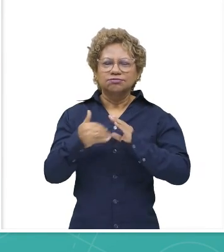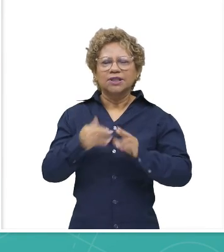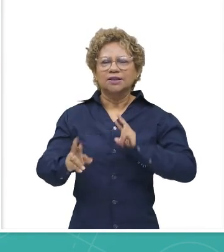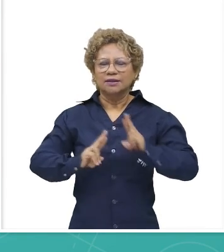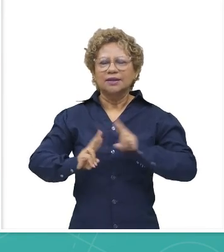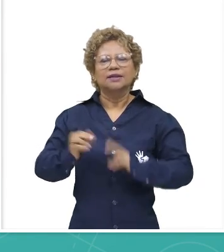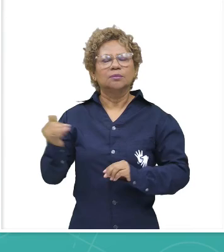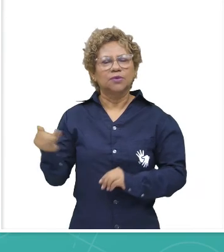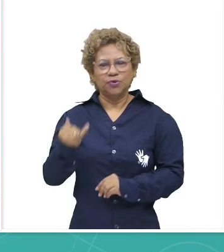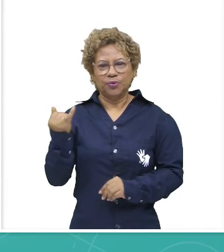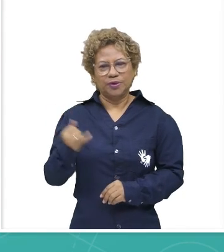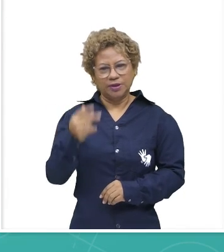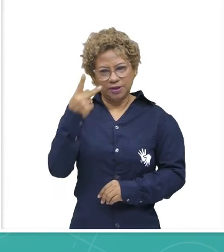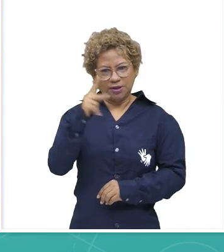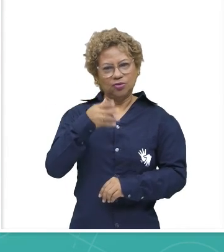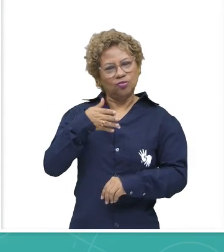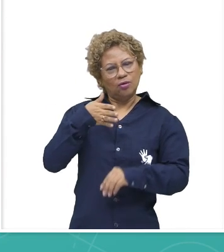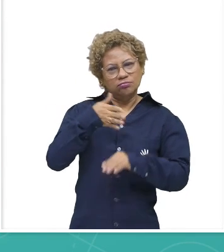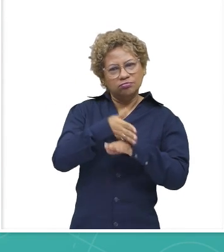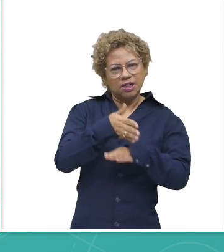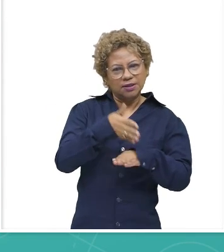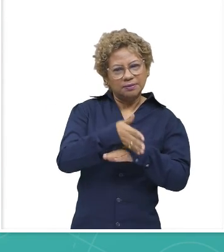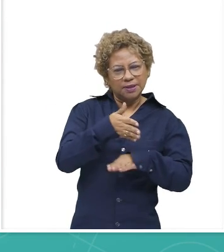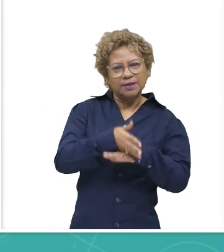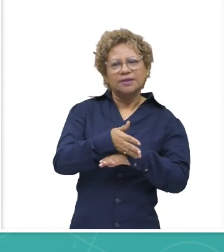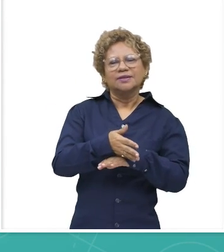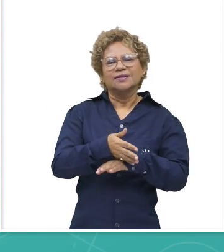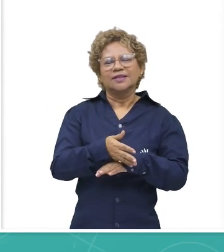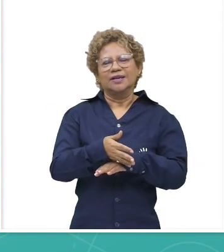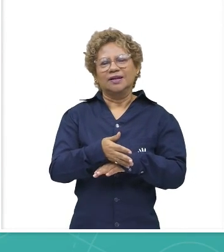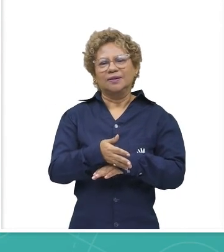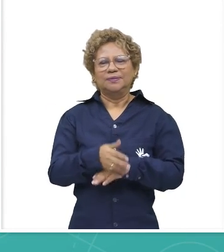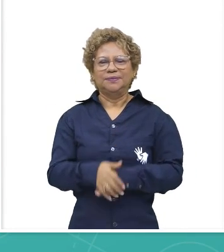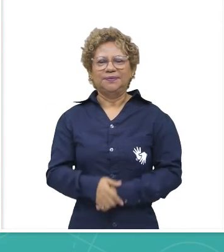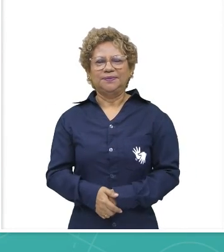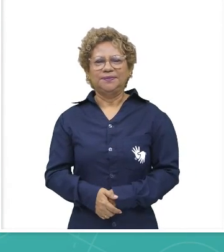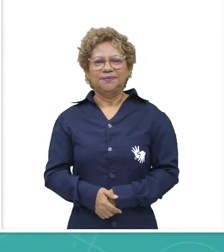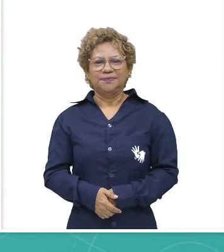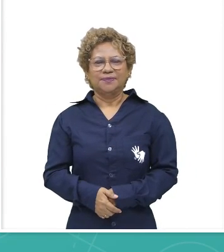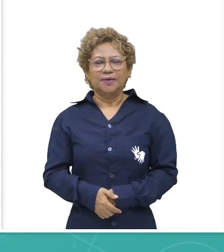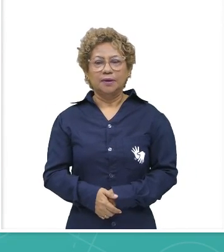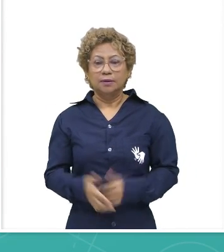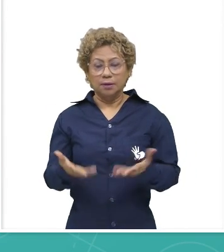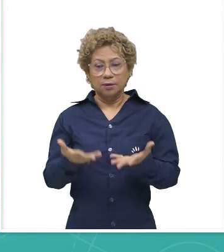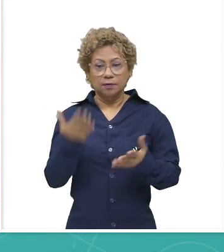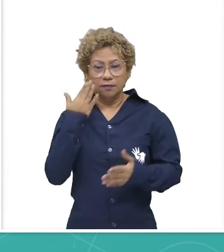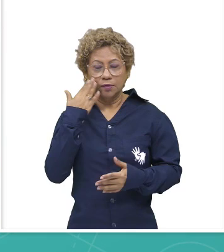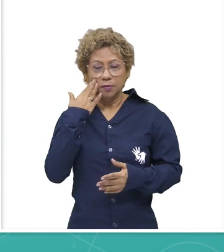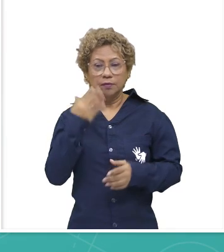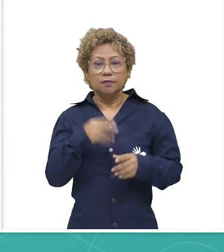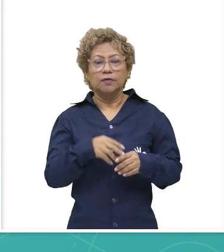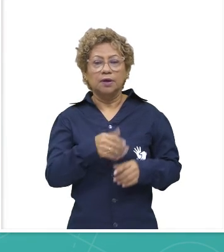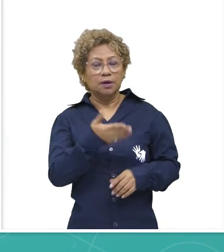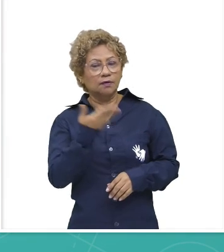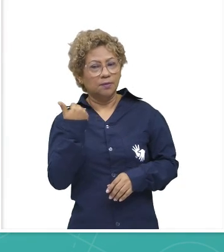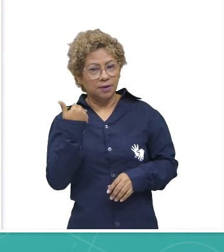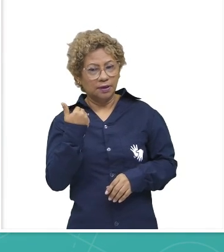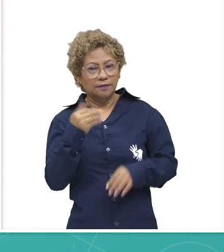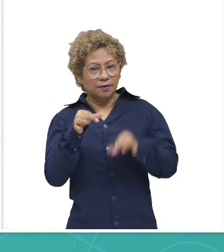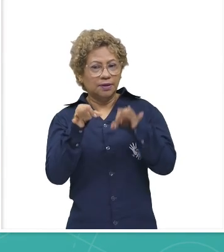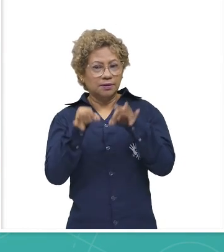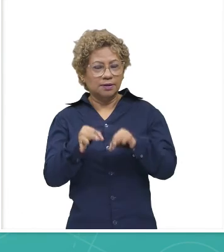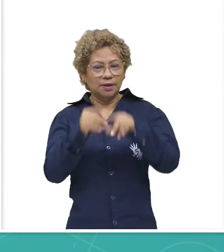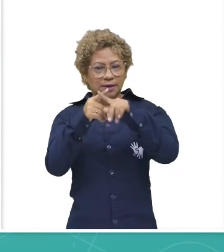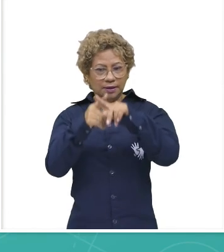a sua participação, a sua percepção do nosso projeto Aula em Casa. E vamos à nossa correção, vamos lá à